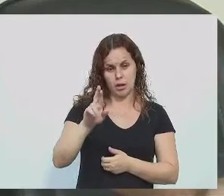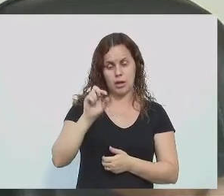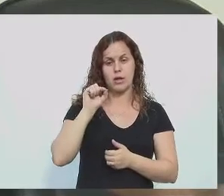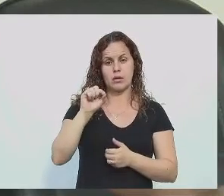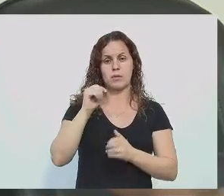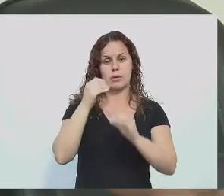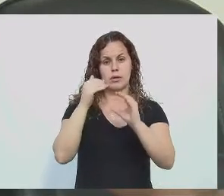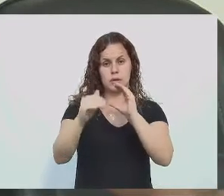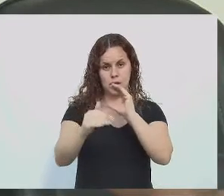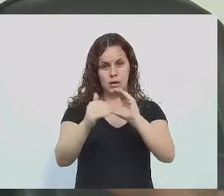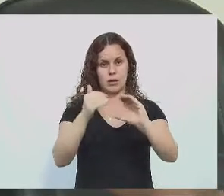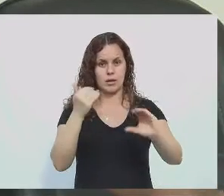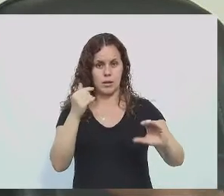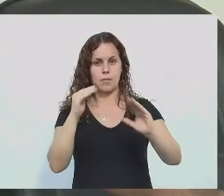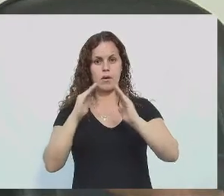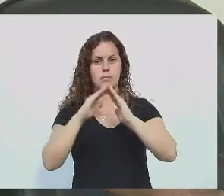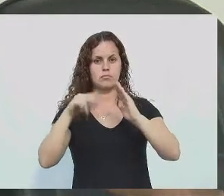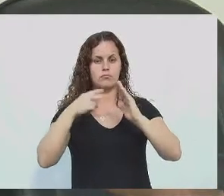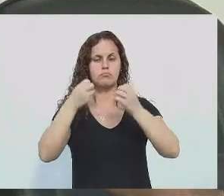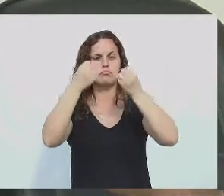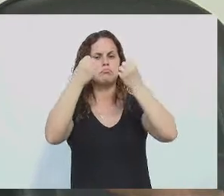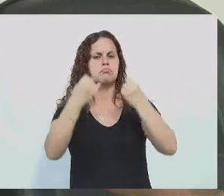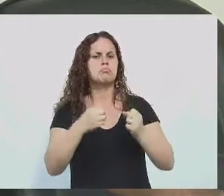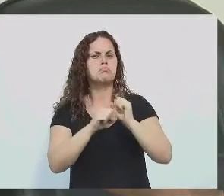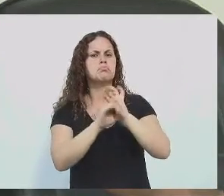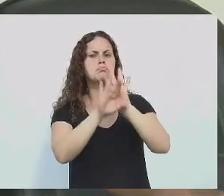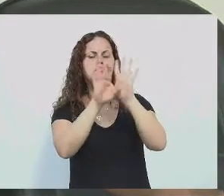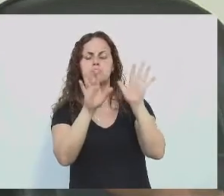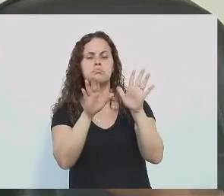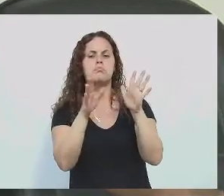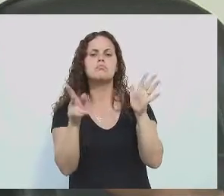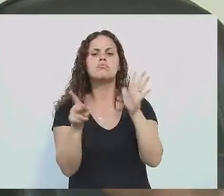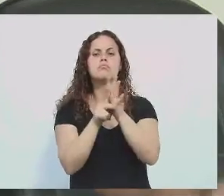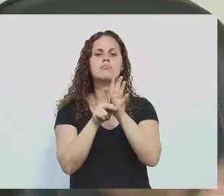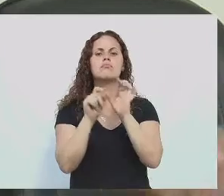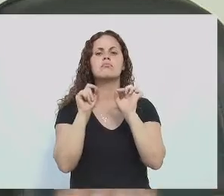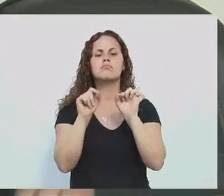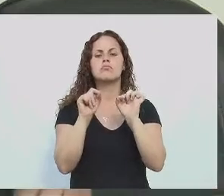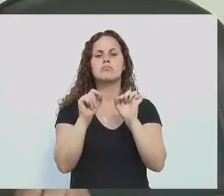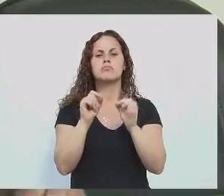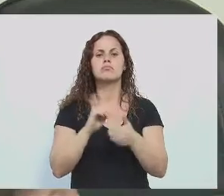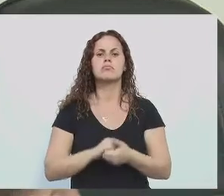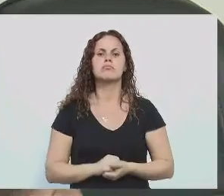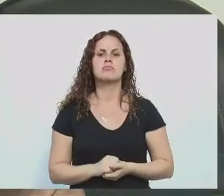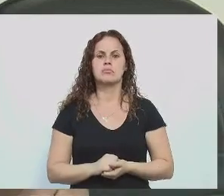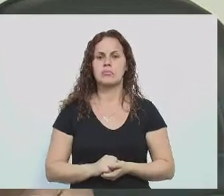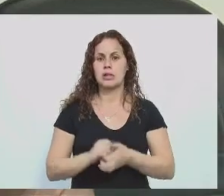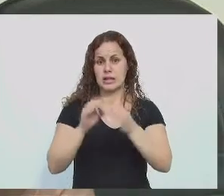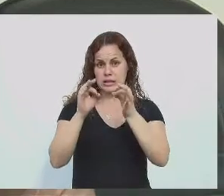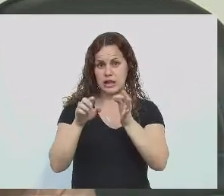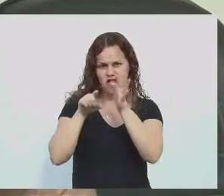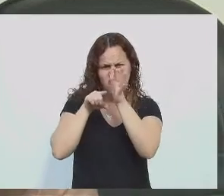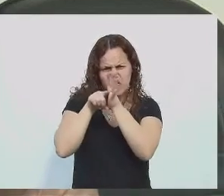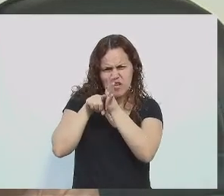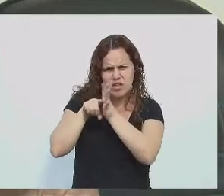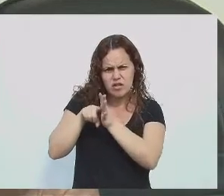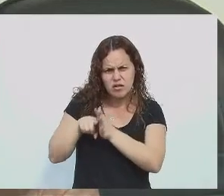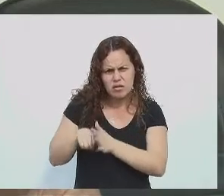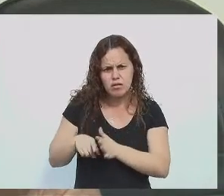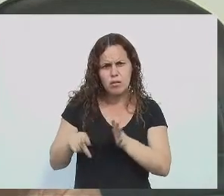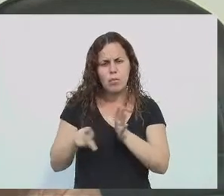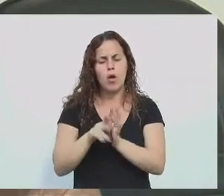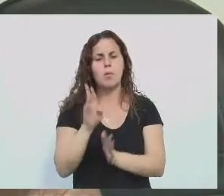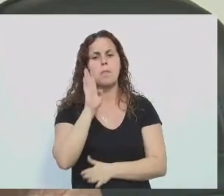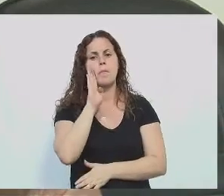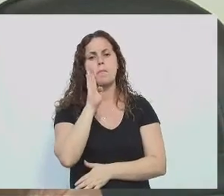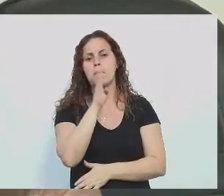seja encaminhada a esta casa esclarecimentos quanto à realização adequada de fiscalização em bares